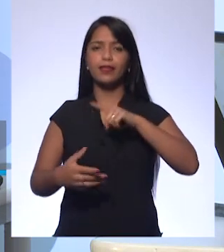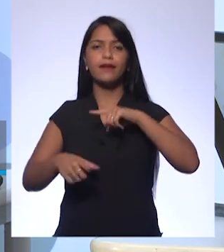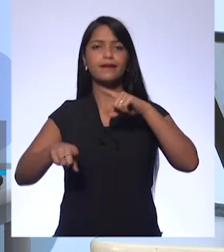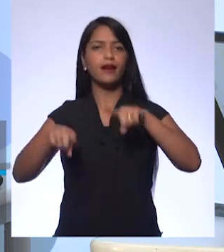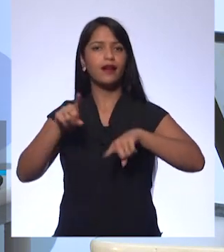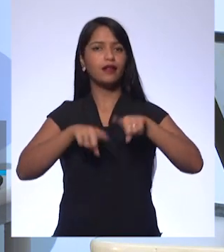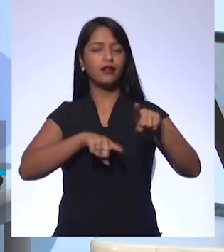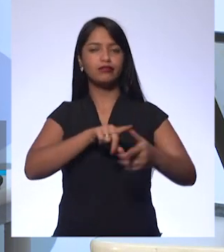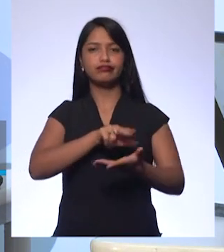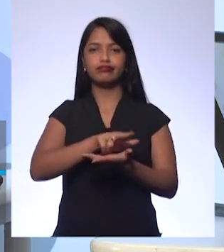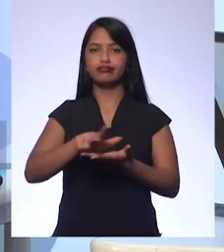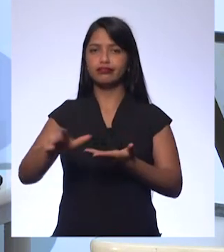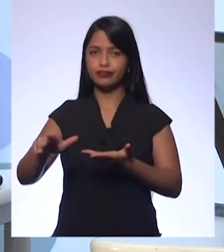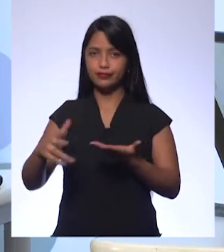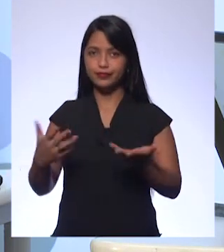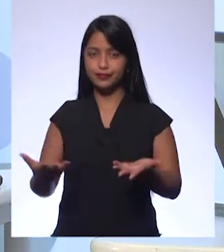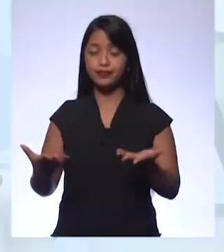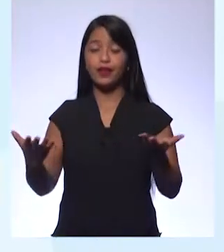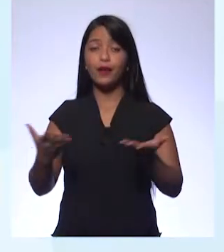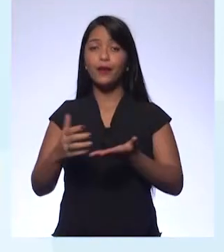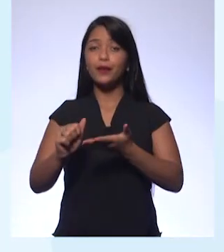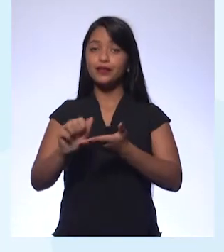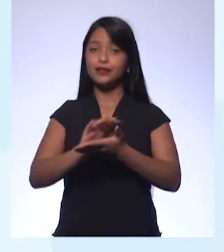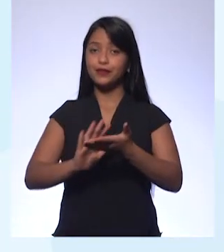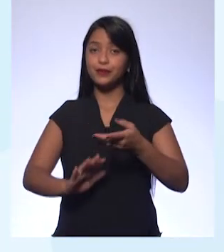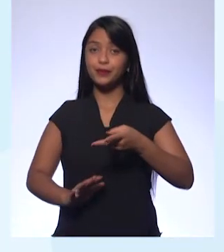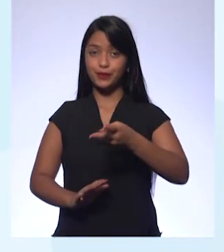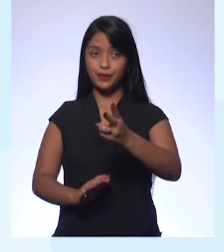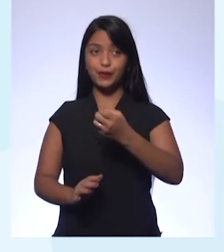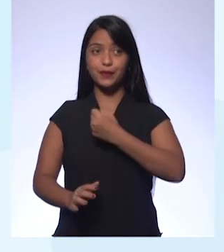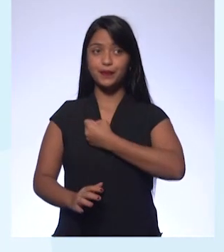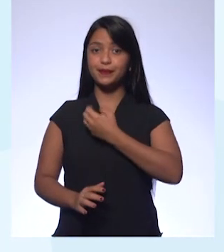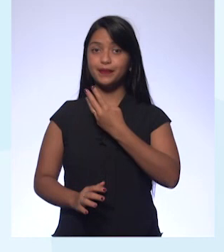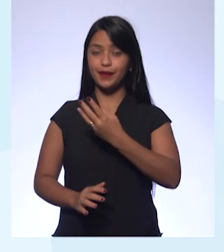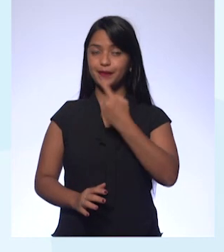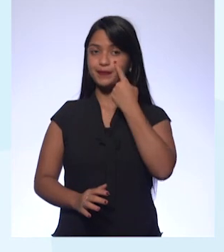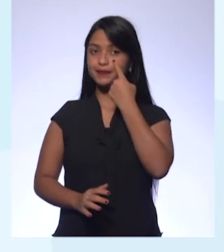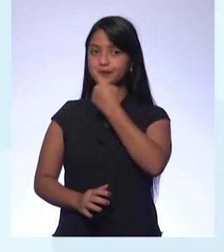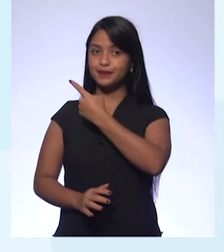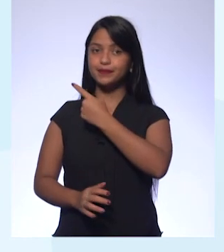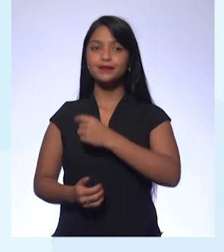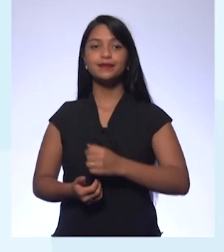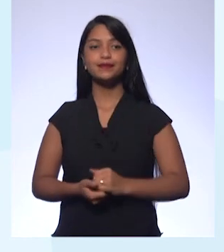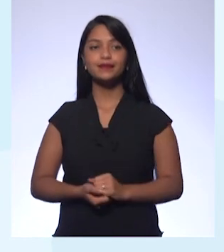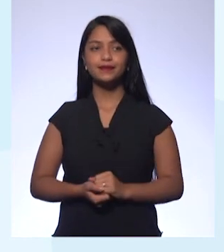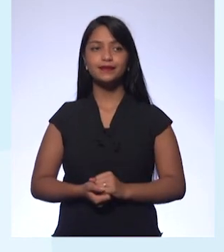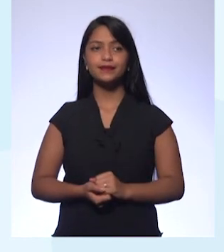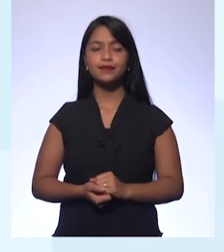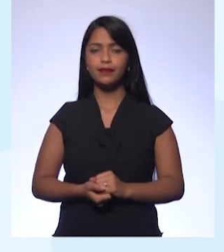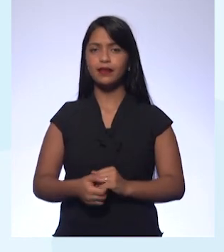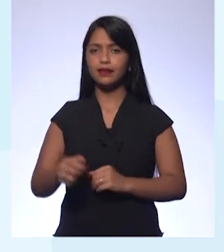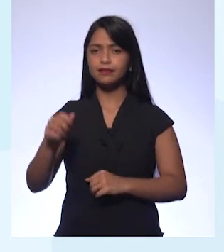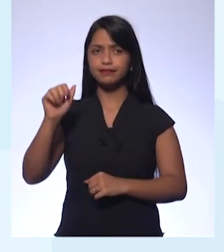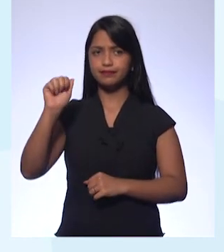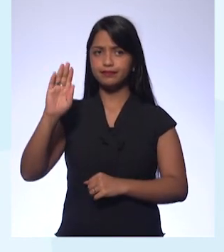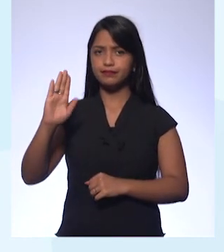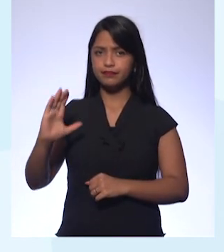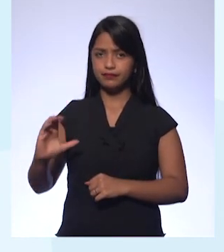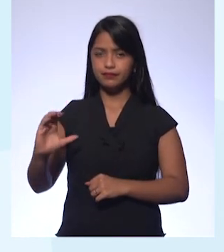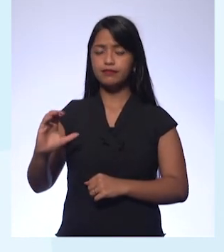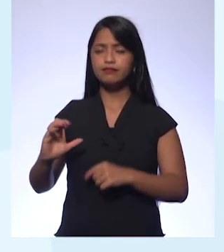Aí, continuando aí a atividade. 3. A partir dos códigos ao lado, faça referência ao tipo de variação